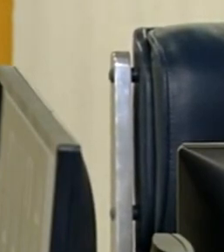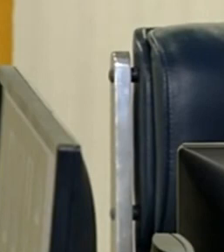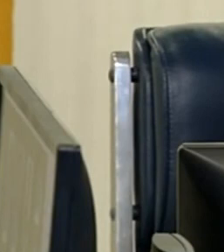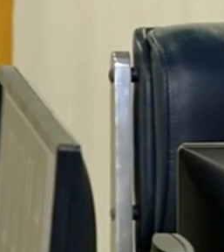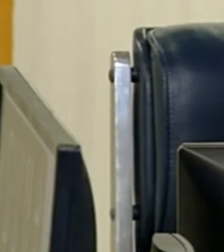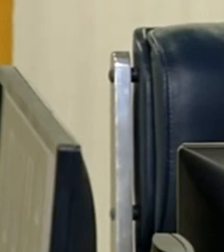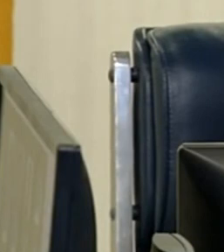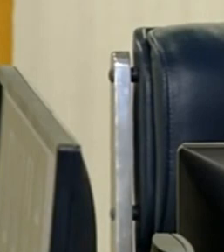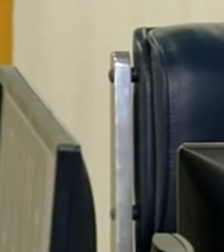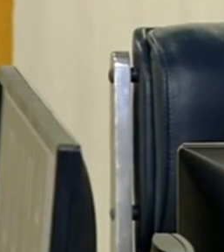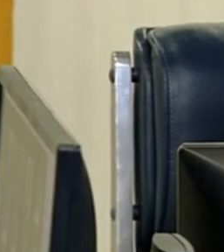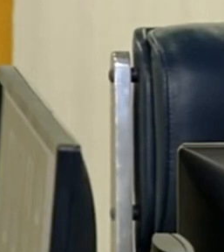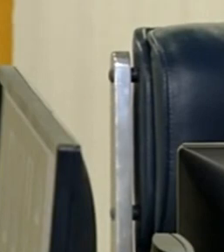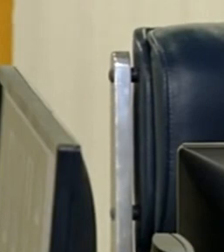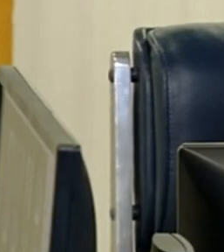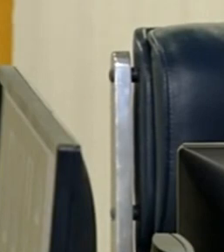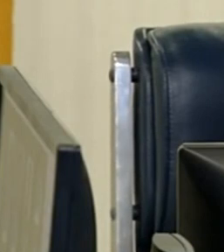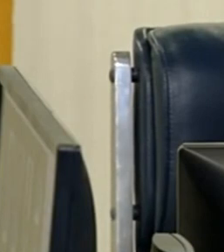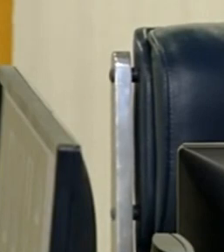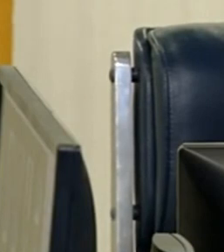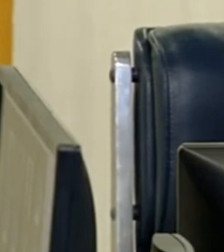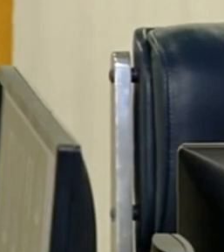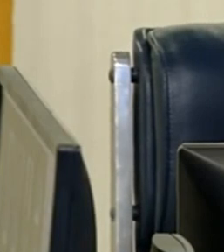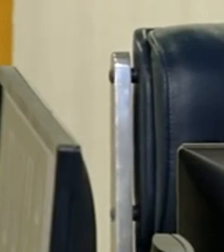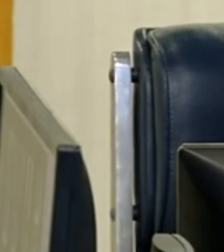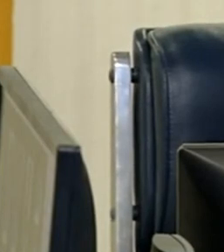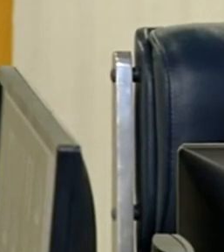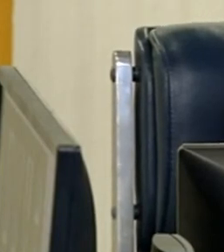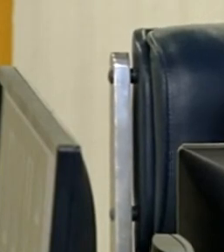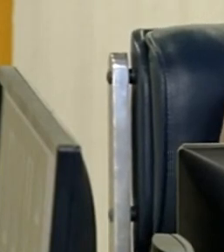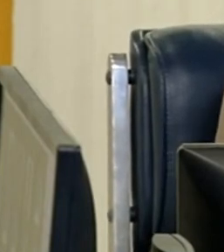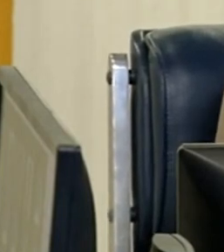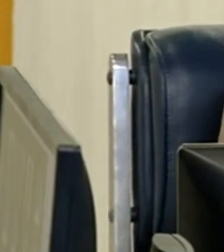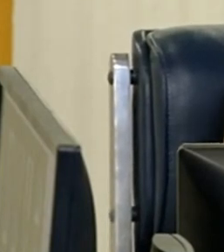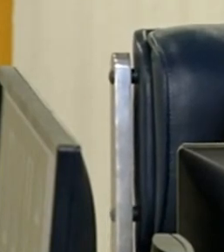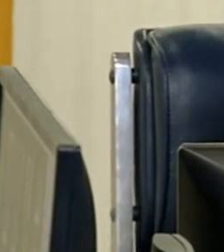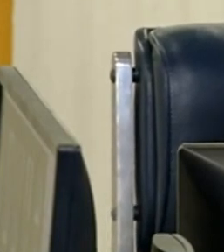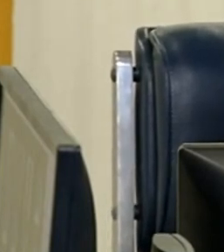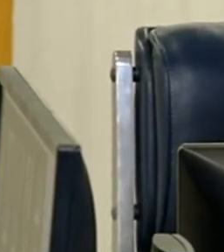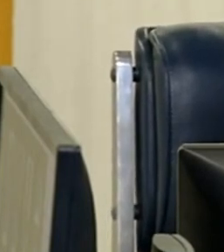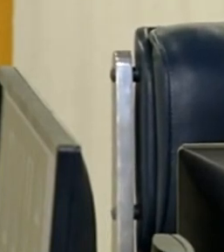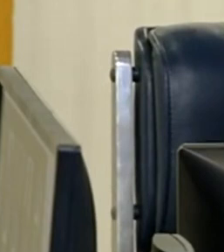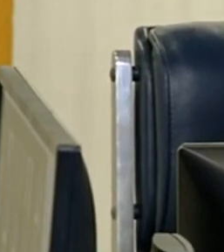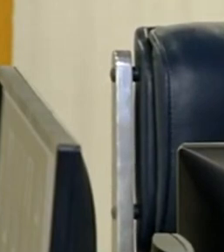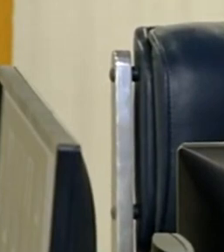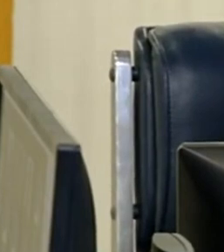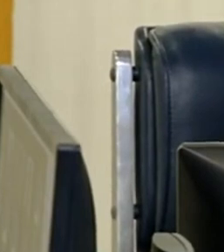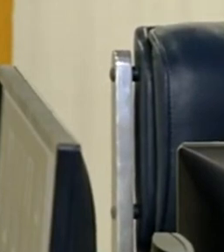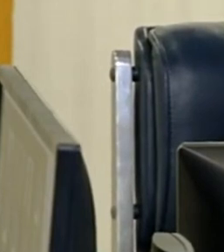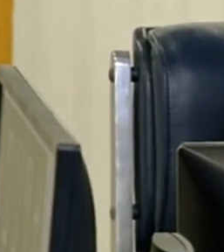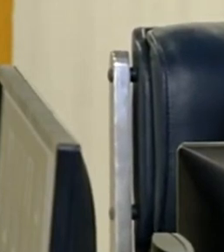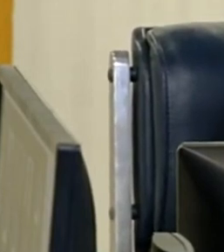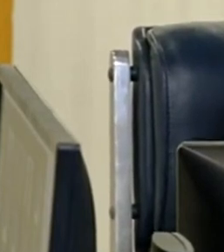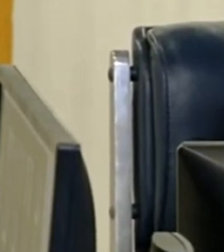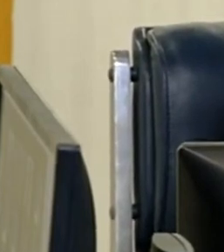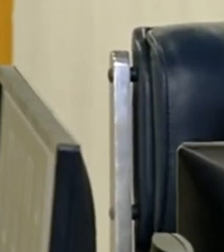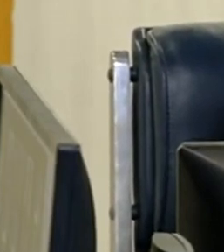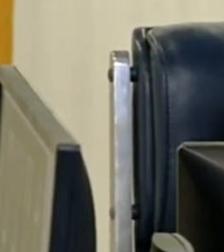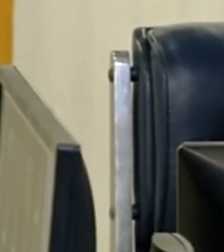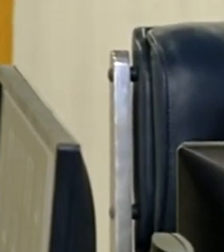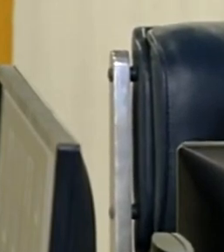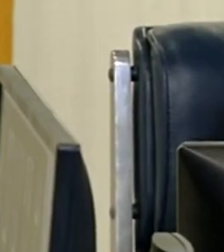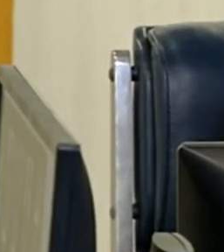A sessão é destinada a comemorar o 25º aniversário da Rádio Senado e da Agência Senado. Como jornalista que sou, por